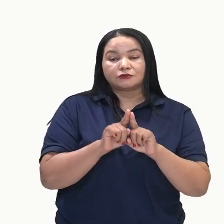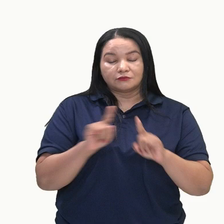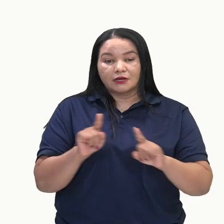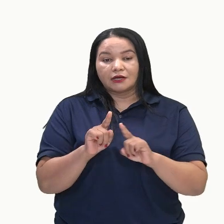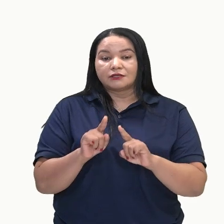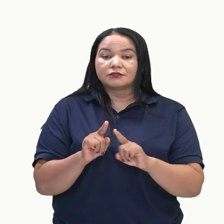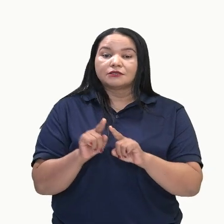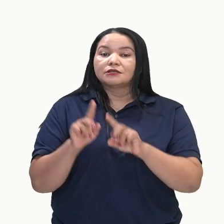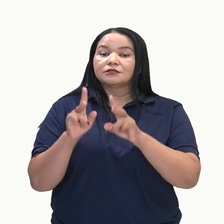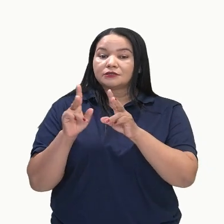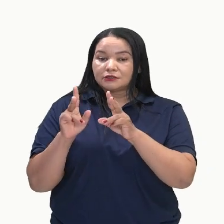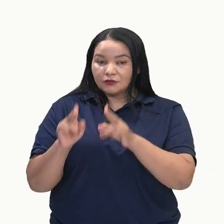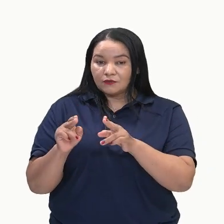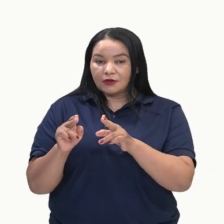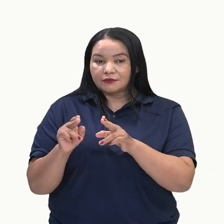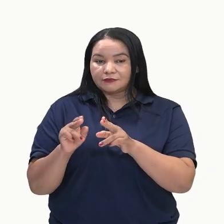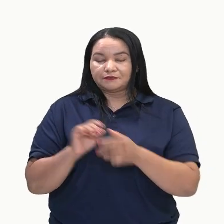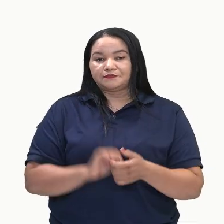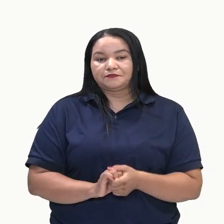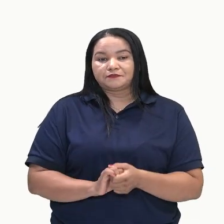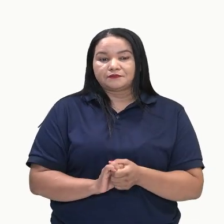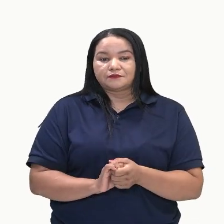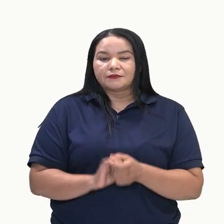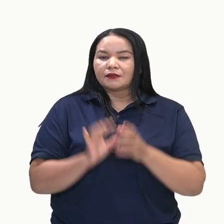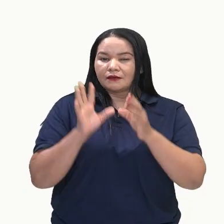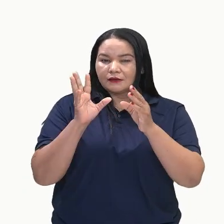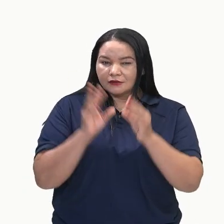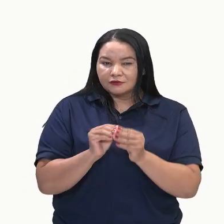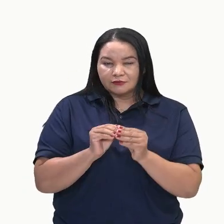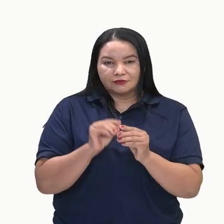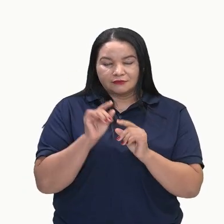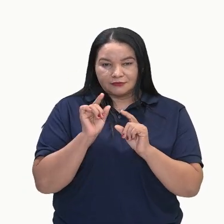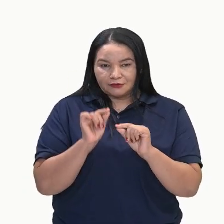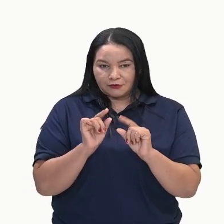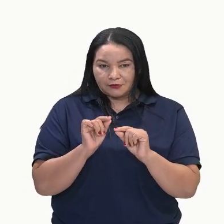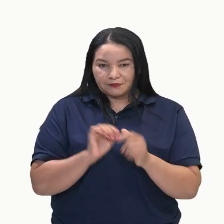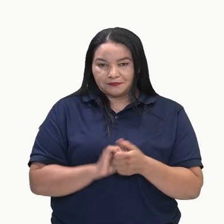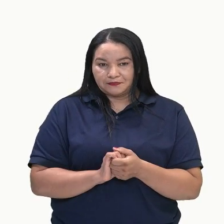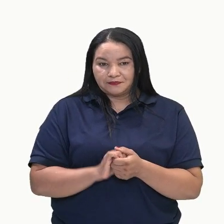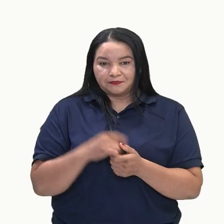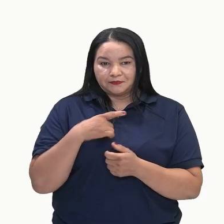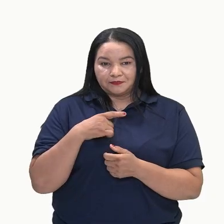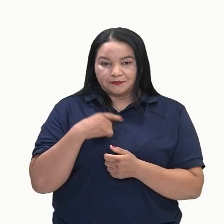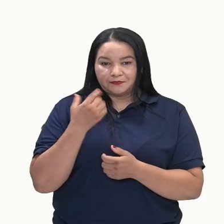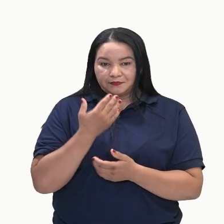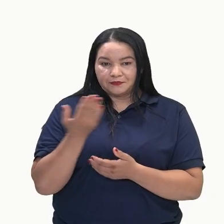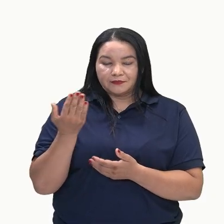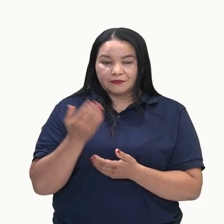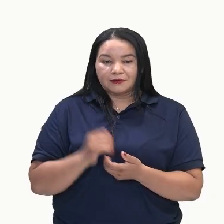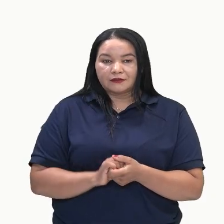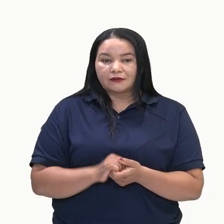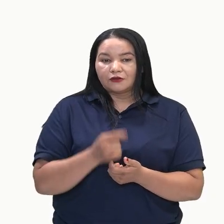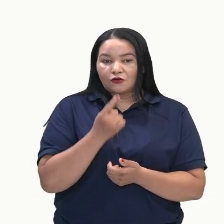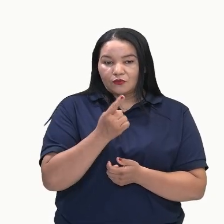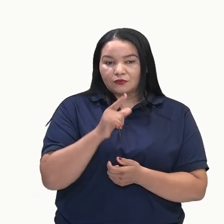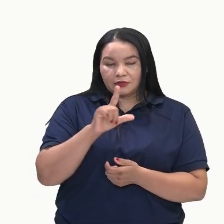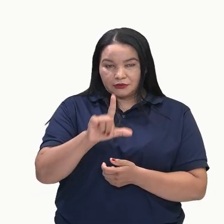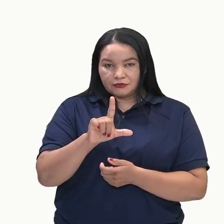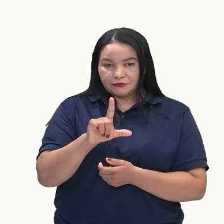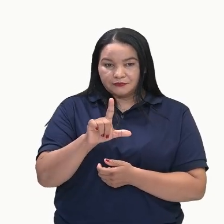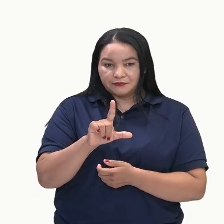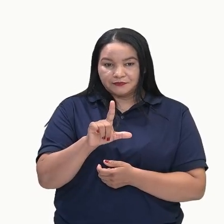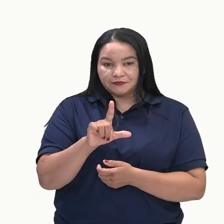iguais entre si. Então, resumindo esse texto, aqui a gente já pode falar que 1